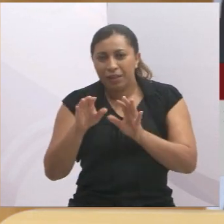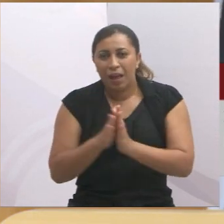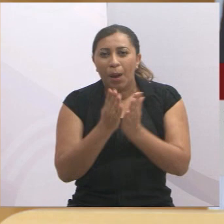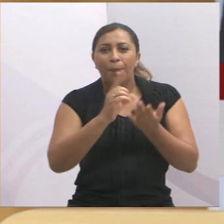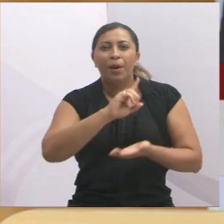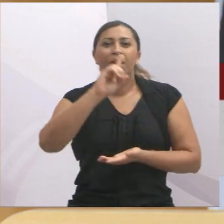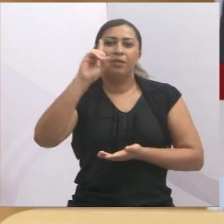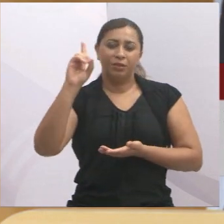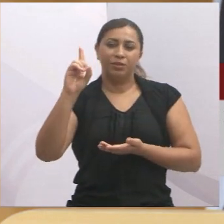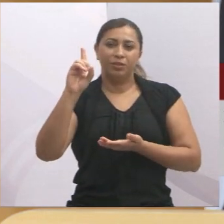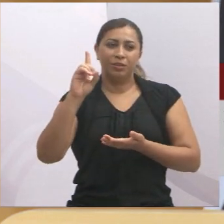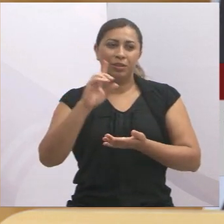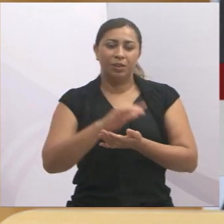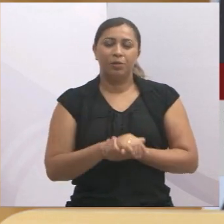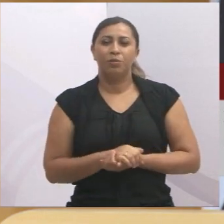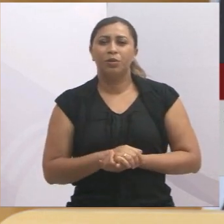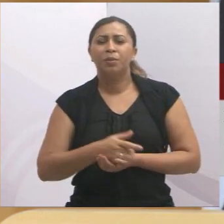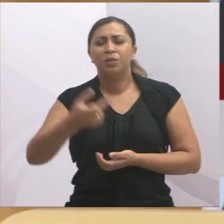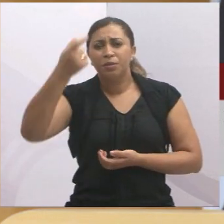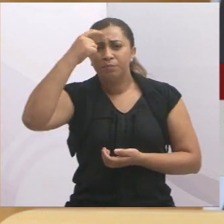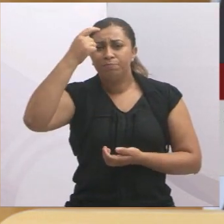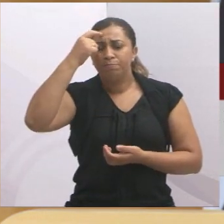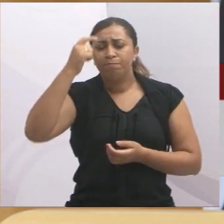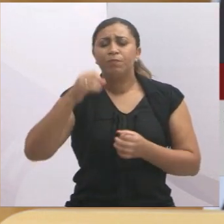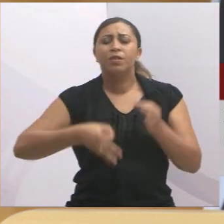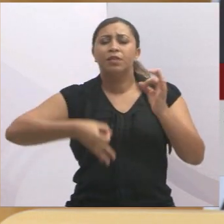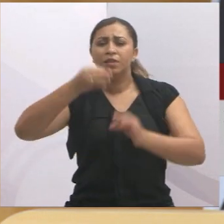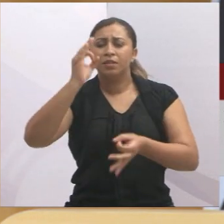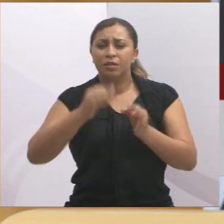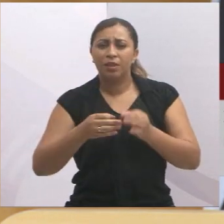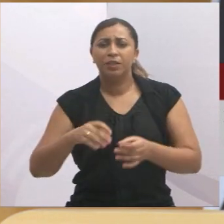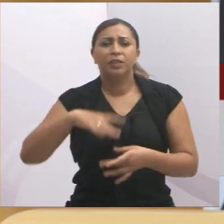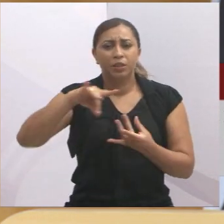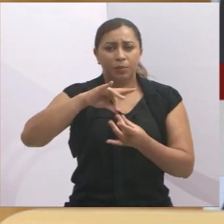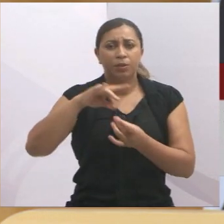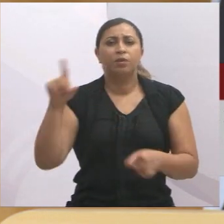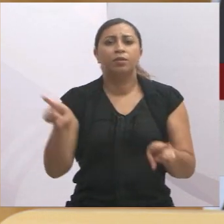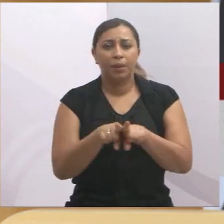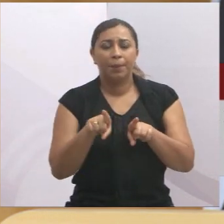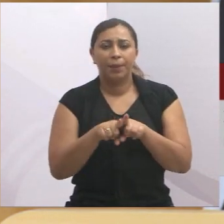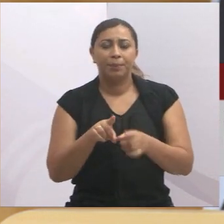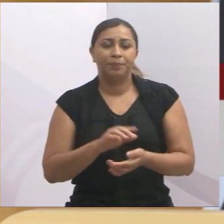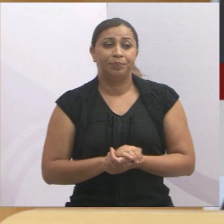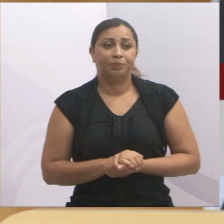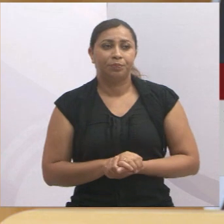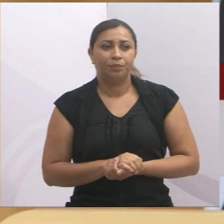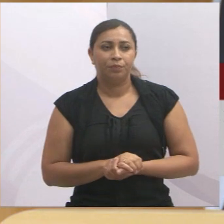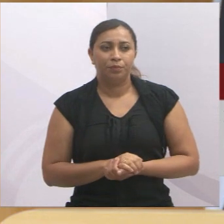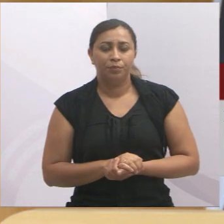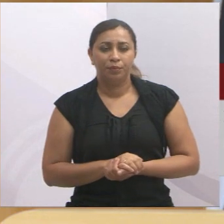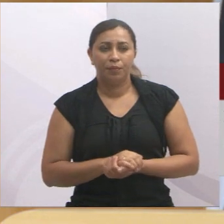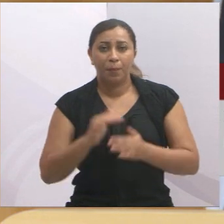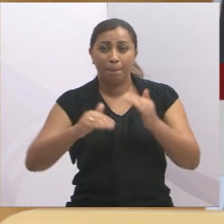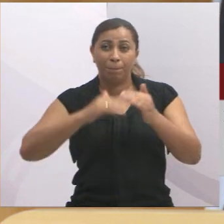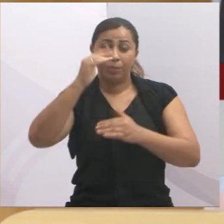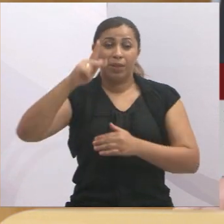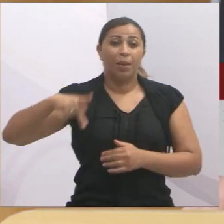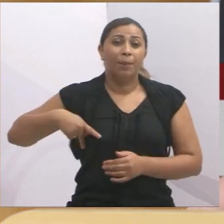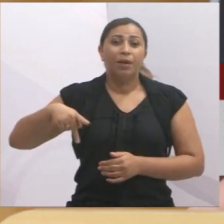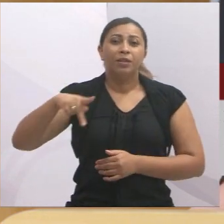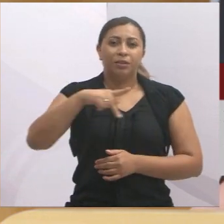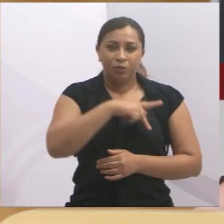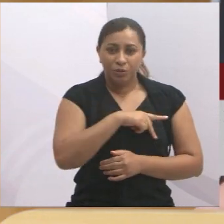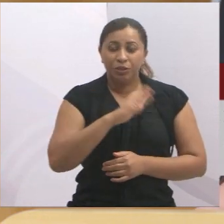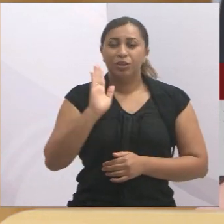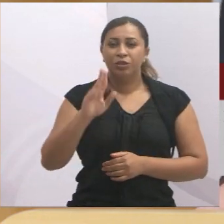nas dimensões física, intelectual, moral e espiritual. Galeria dos pastores que já